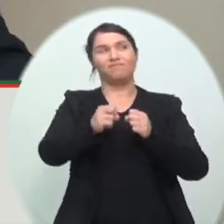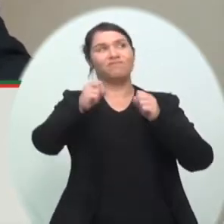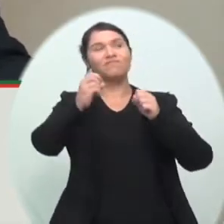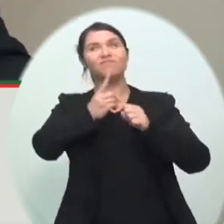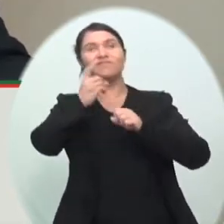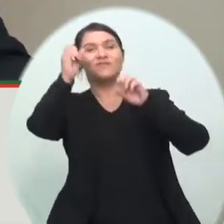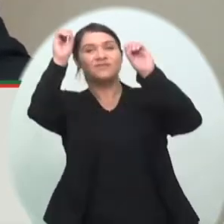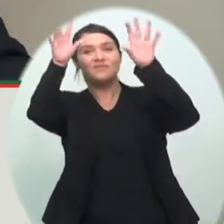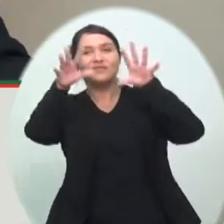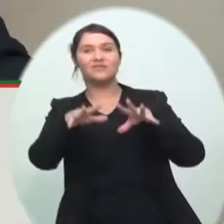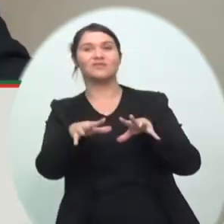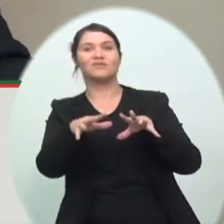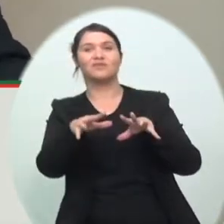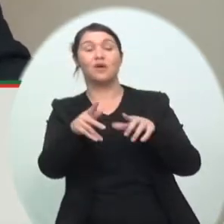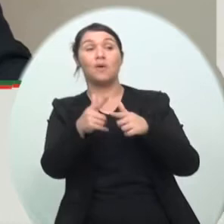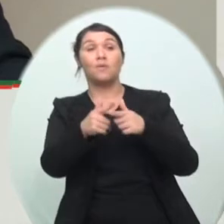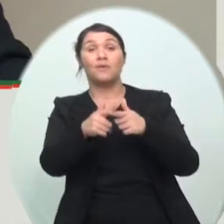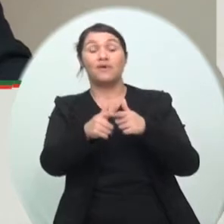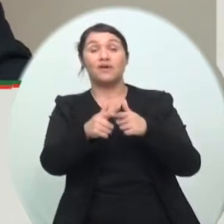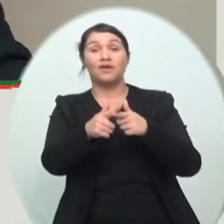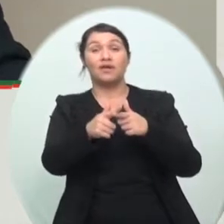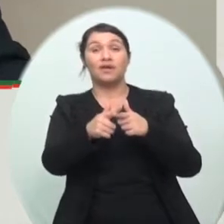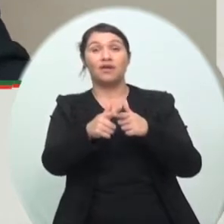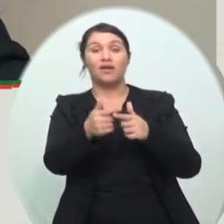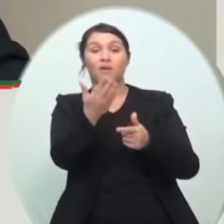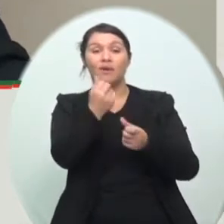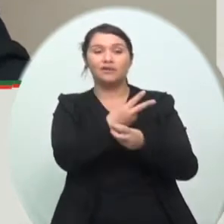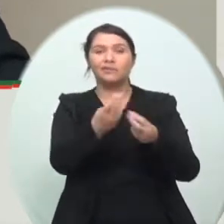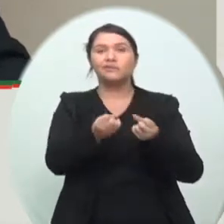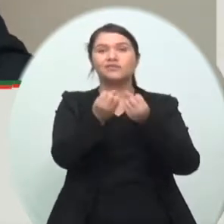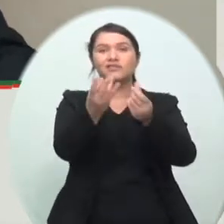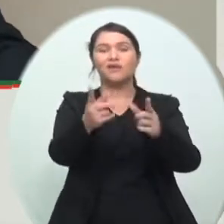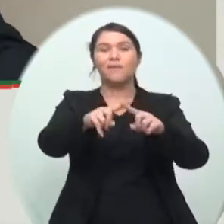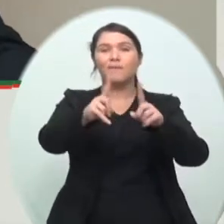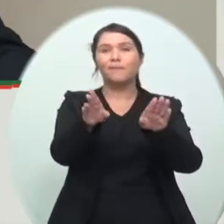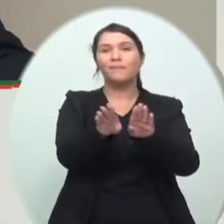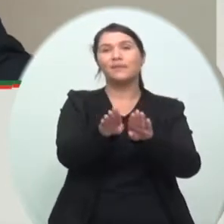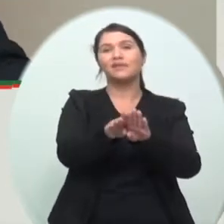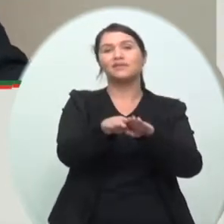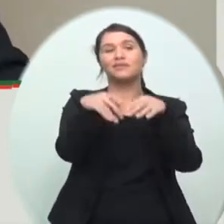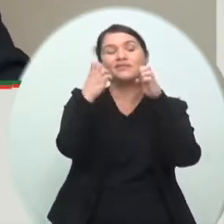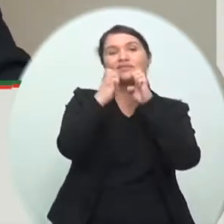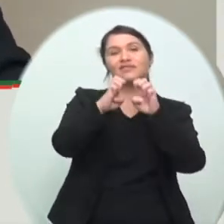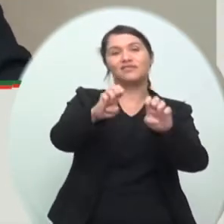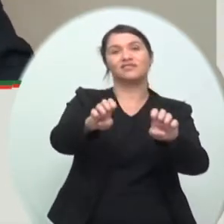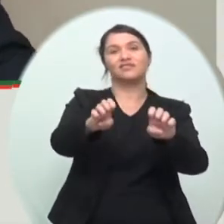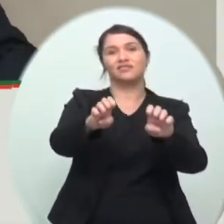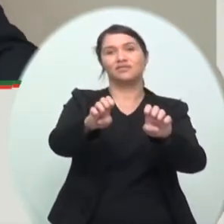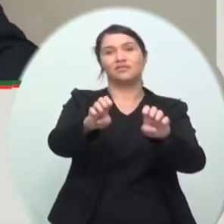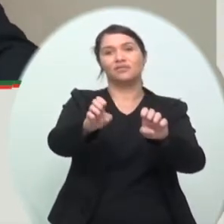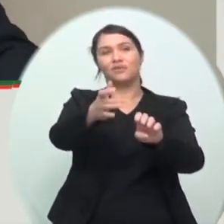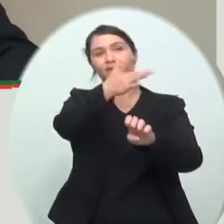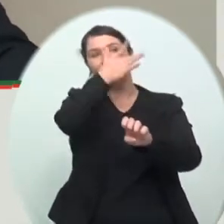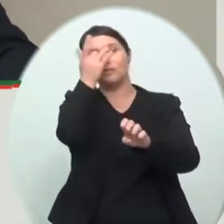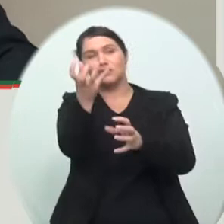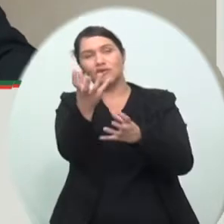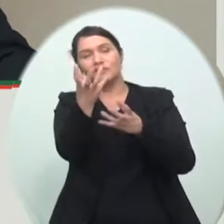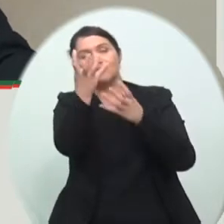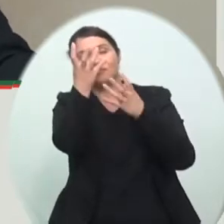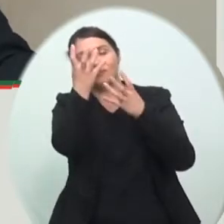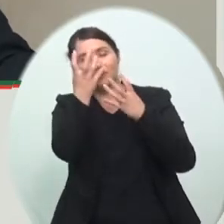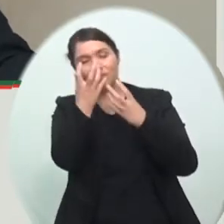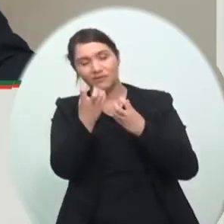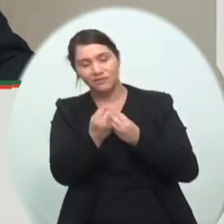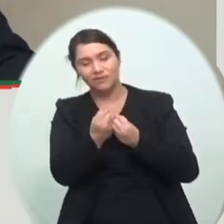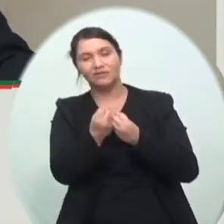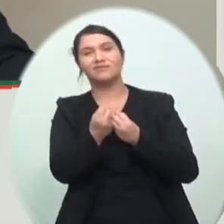abençoada, que leva o alimento, mas também leva um pouco da palavra de Deus àqueles que vão receber. E, além de tudo, as pessoas